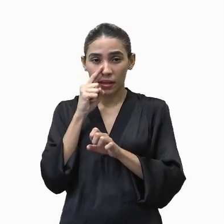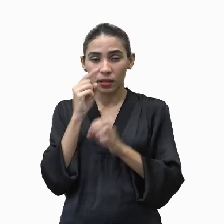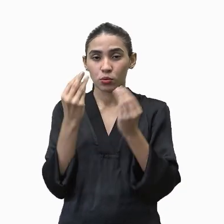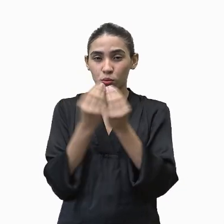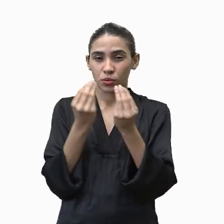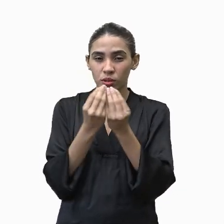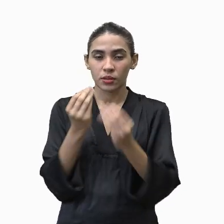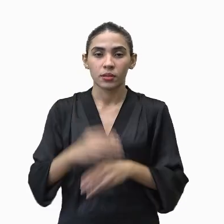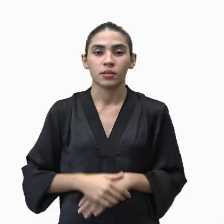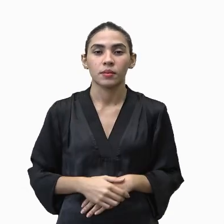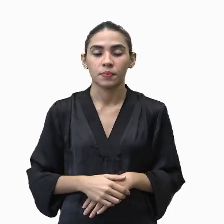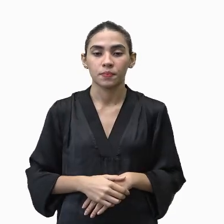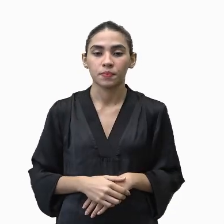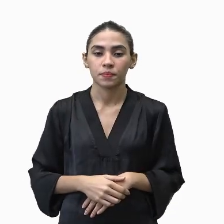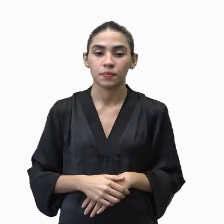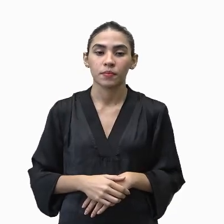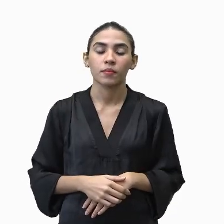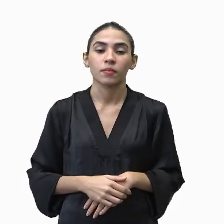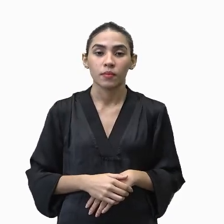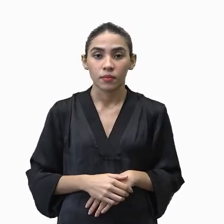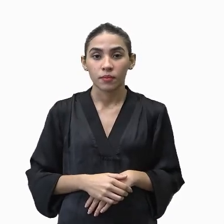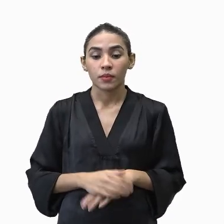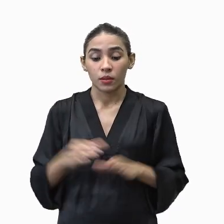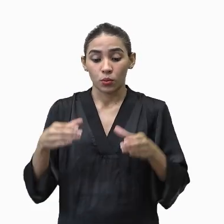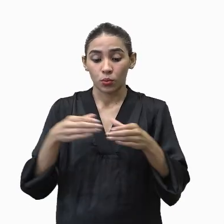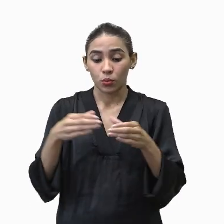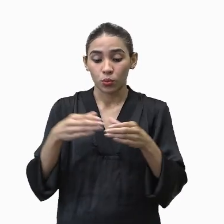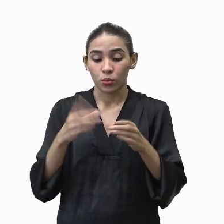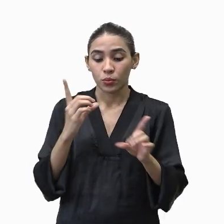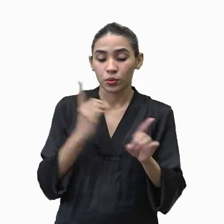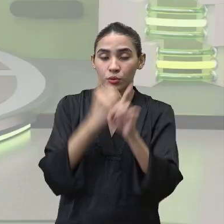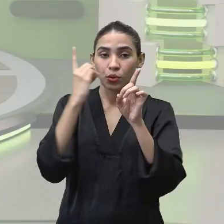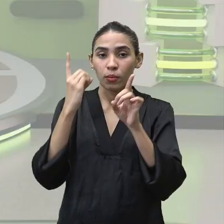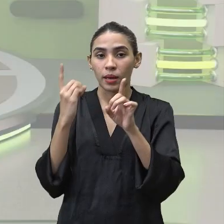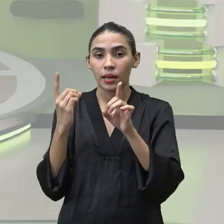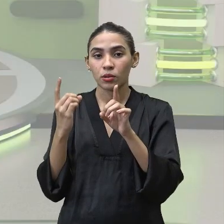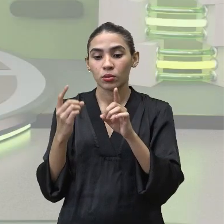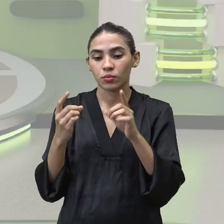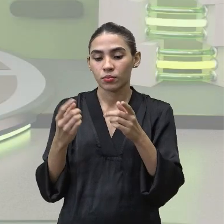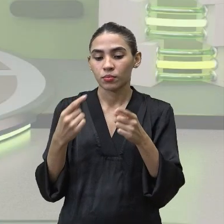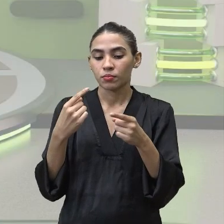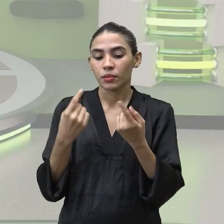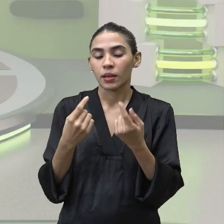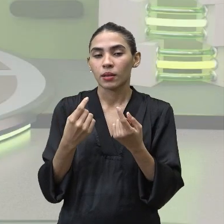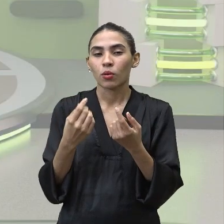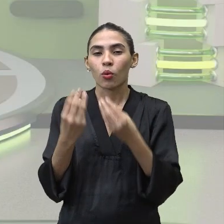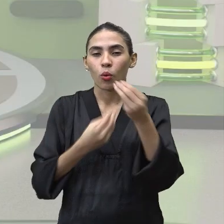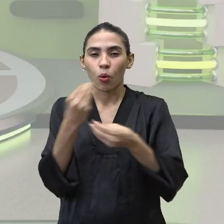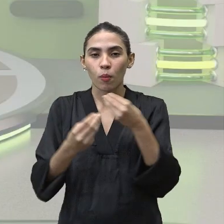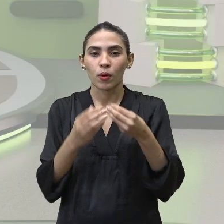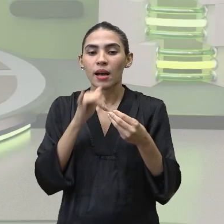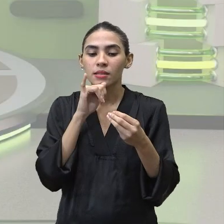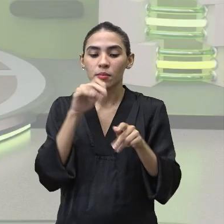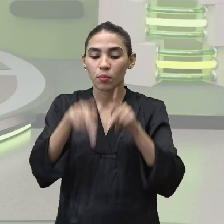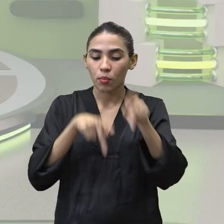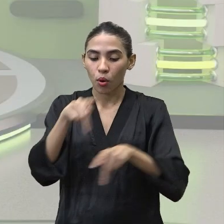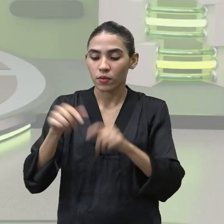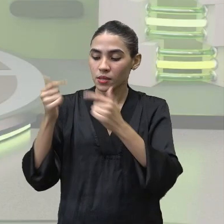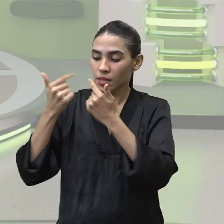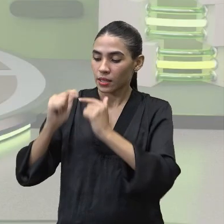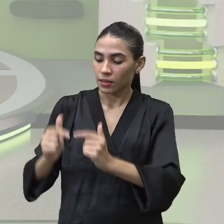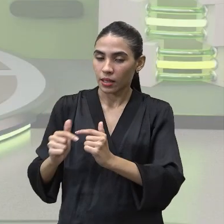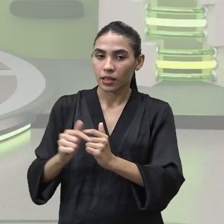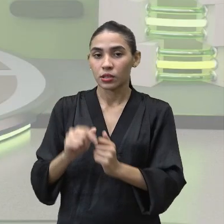esses indivíduos, eles foram descobertos por esses povos tradicionais, povos ancestrais, que utilizam essa